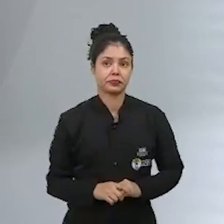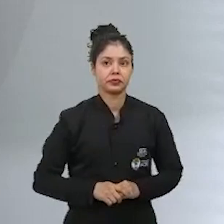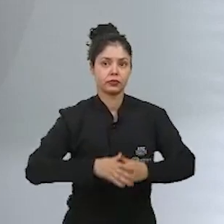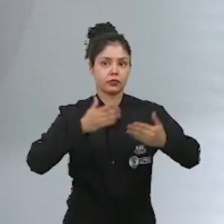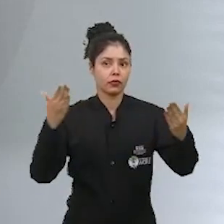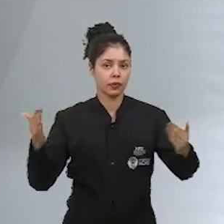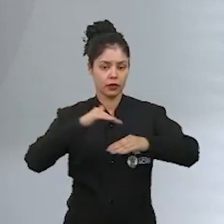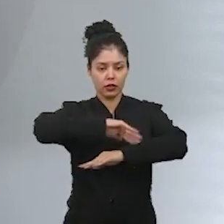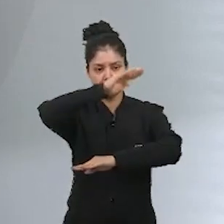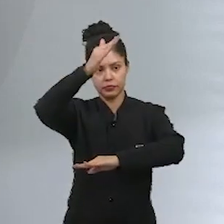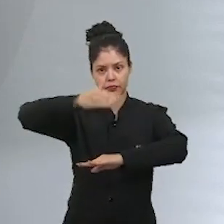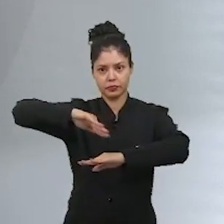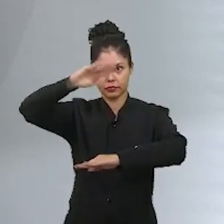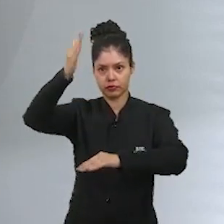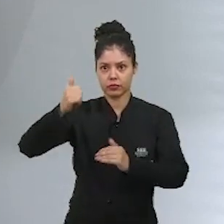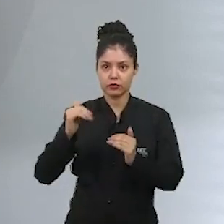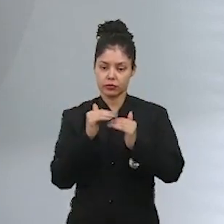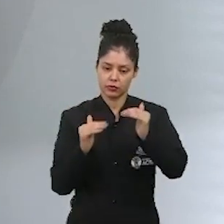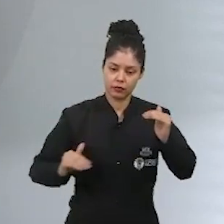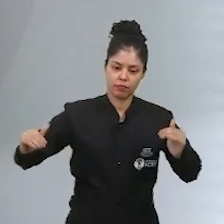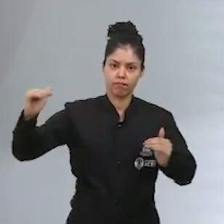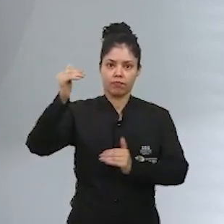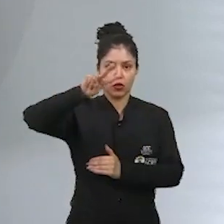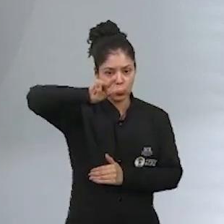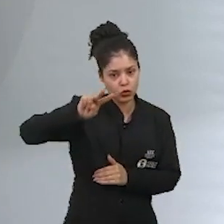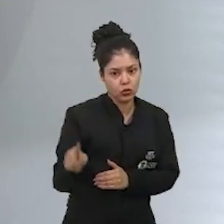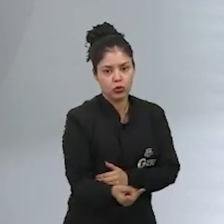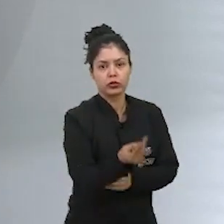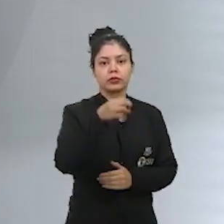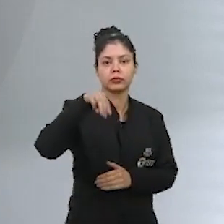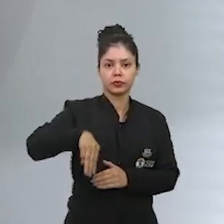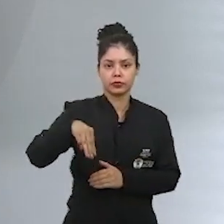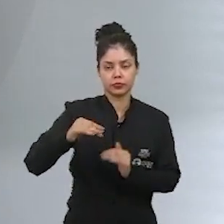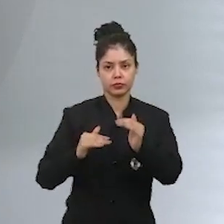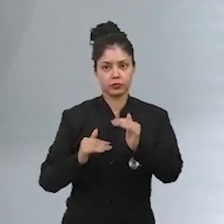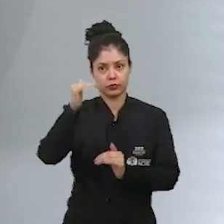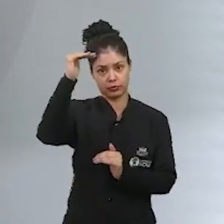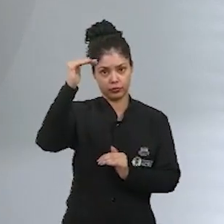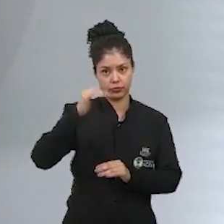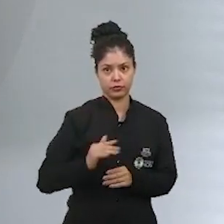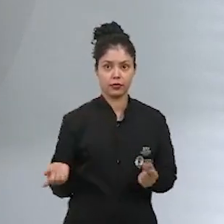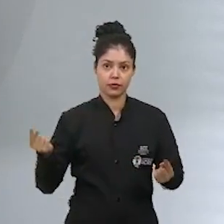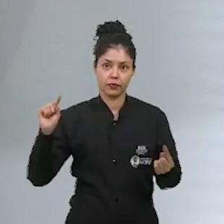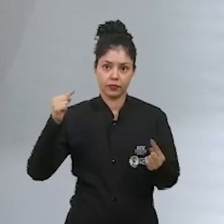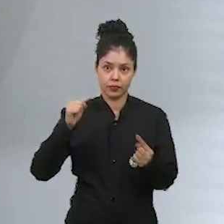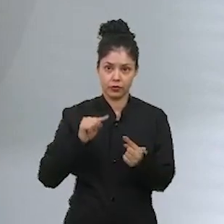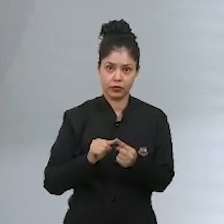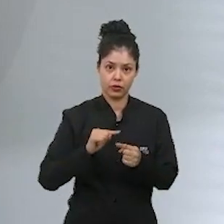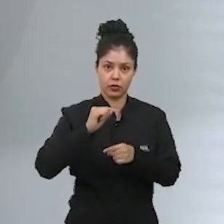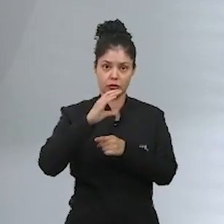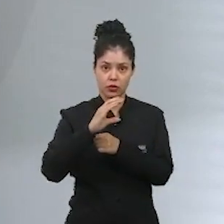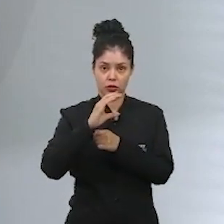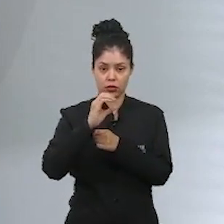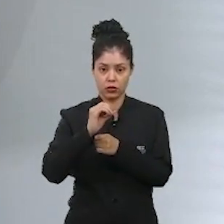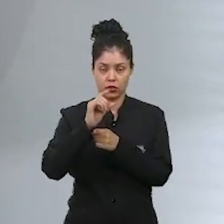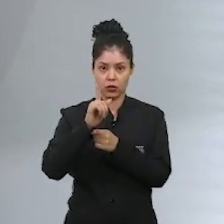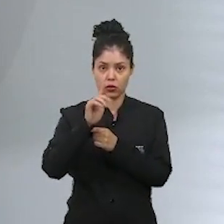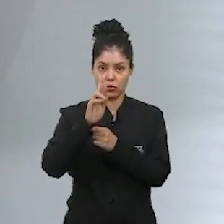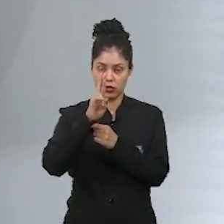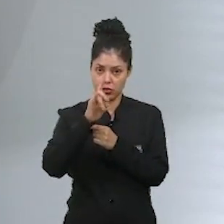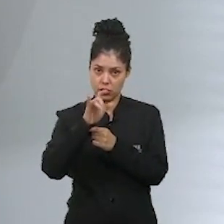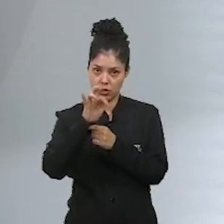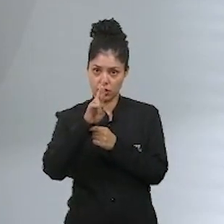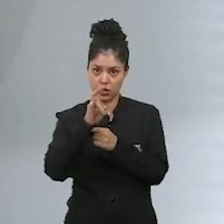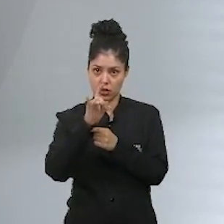as montanhas são relevos acima de 2.000 metros, tá? Nós temos aqui o mais próximo, as cordilheiras